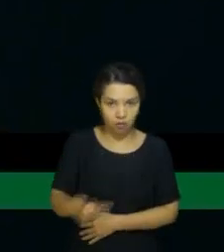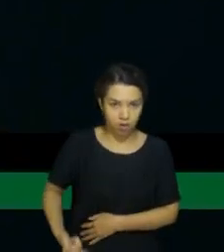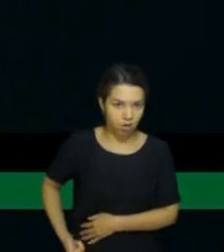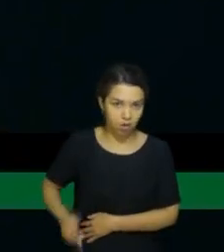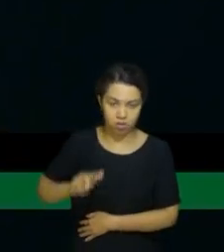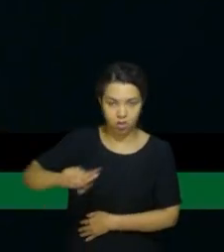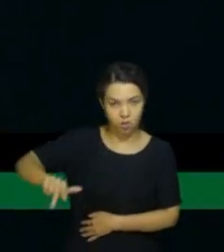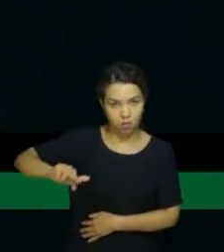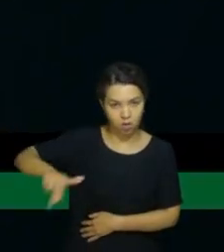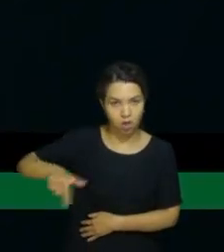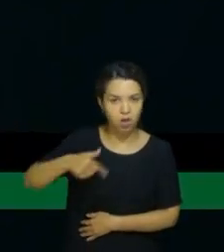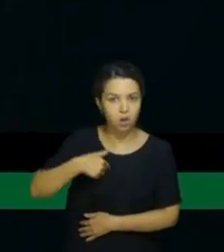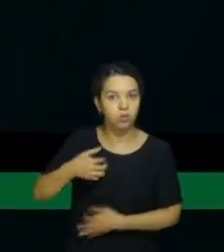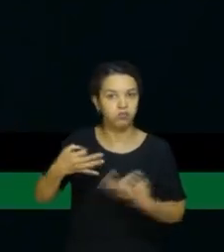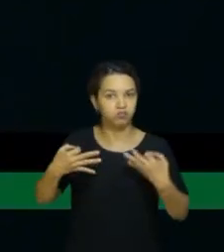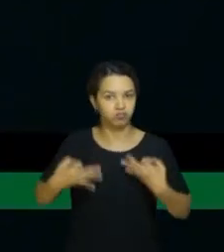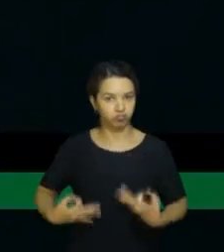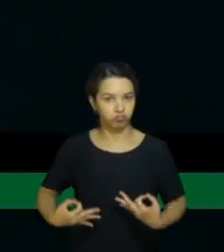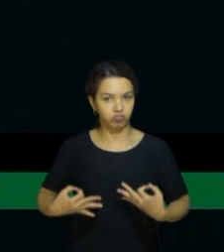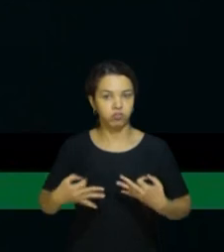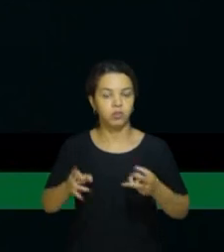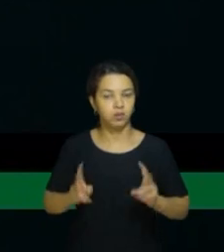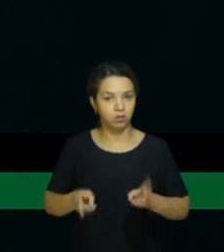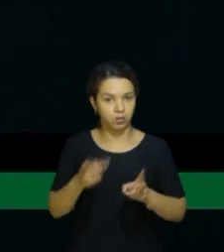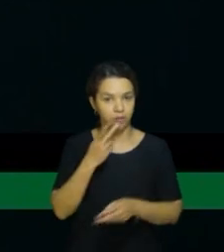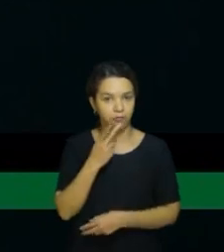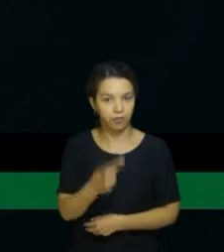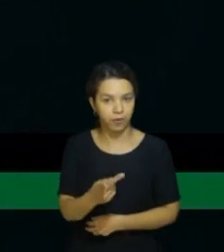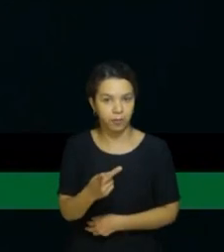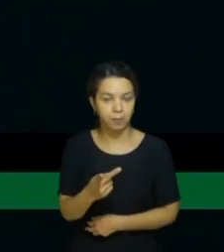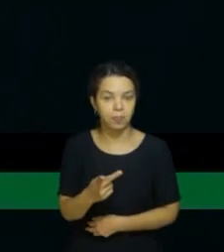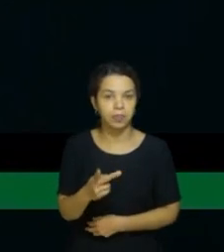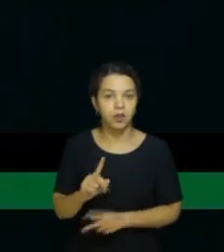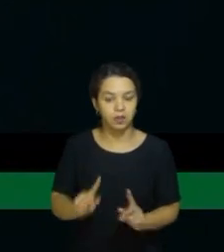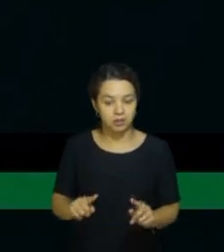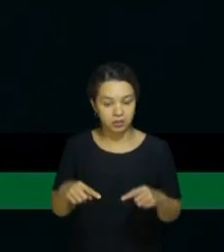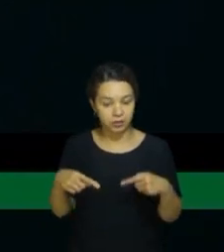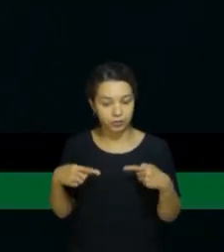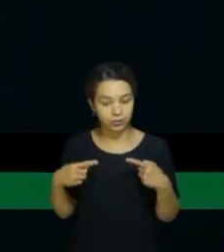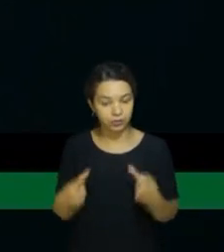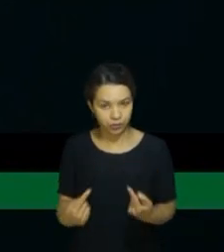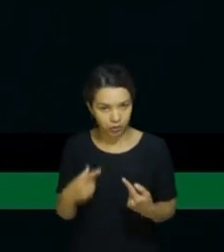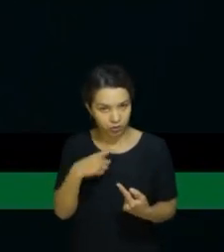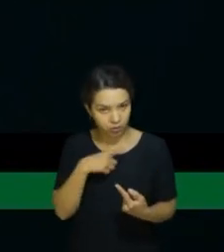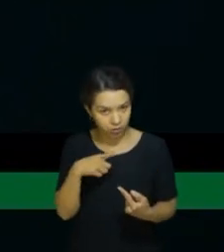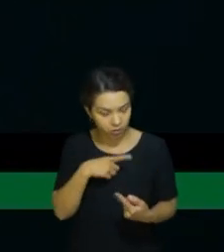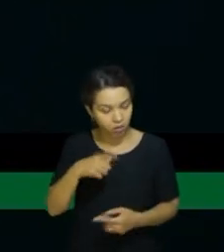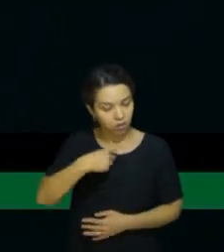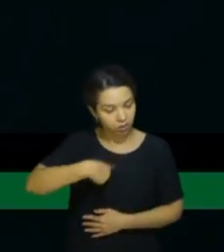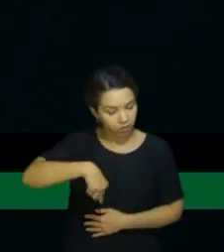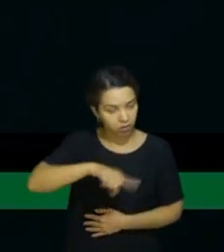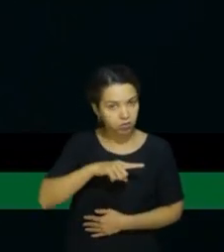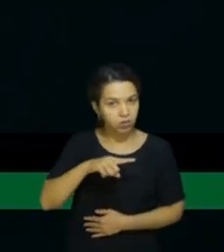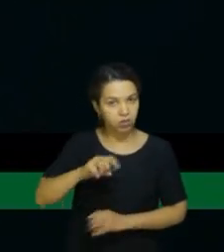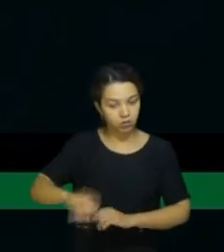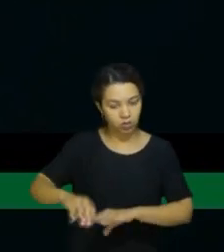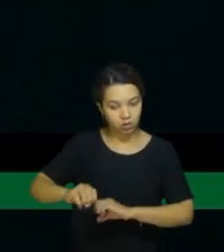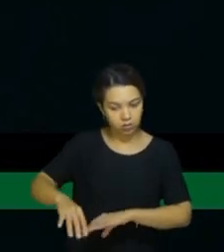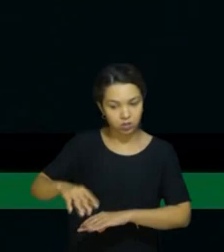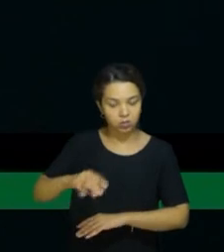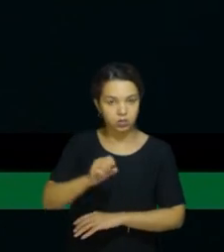sempre fui muito justa em dizer dos Desafios históricos que a gente tem para com a educação